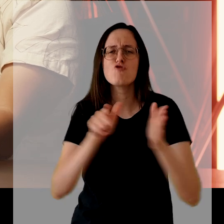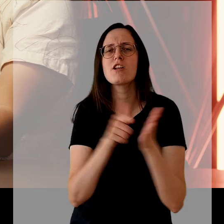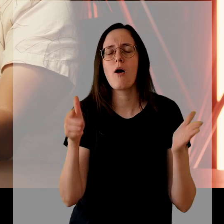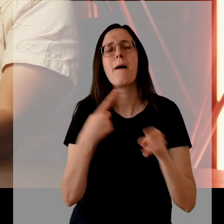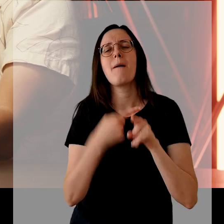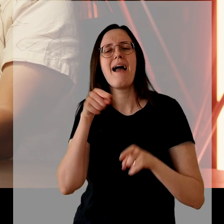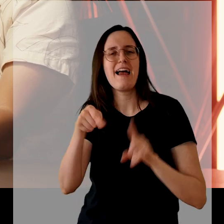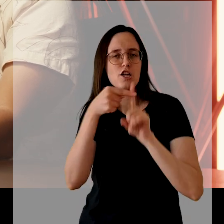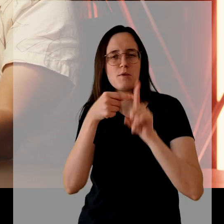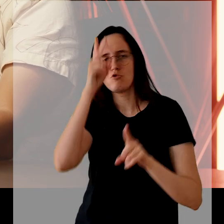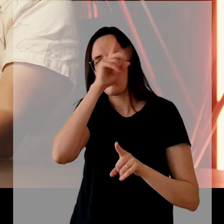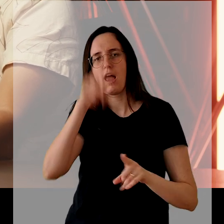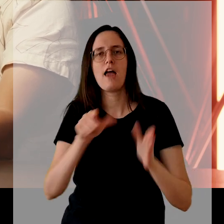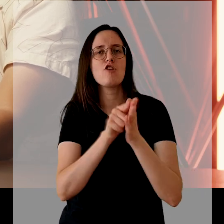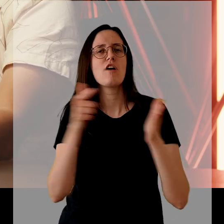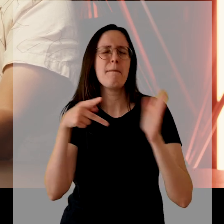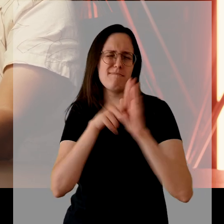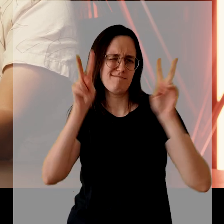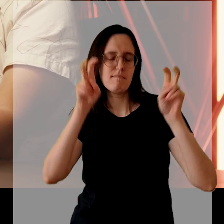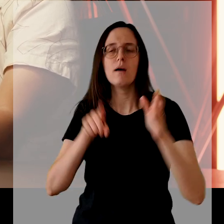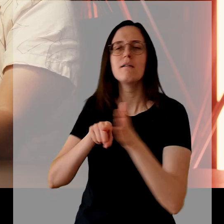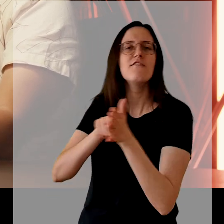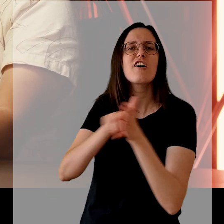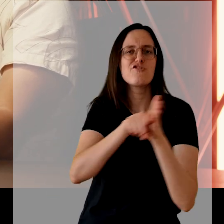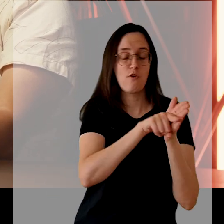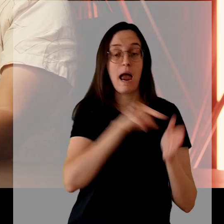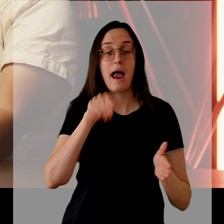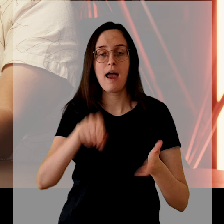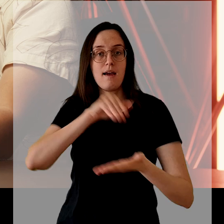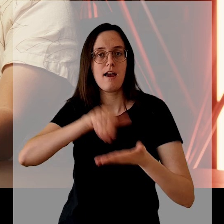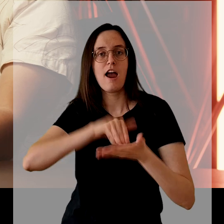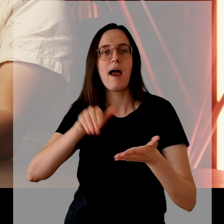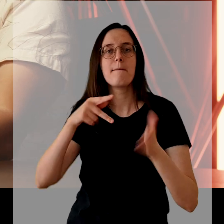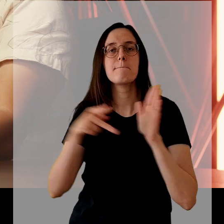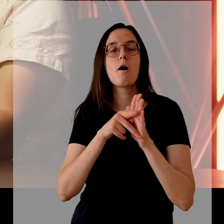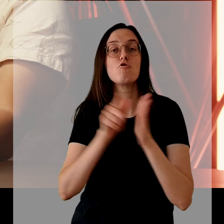trata de uma história de jornalismo investigativo, né? Então, a redação do